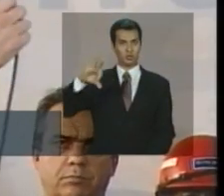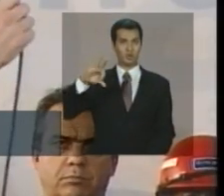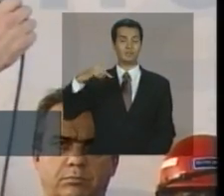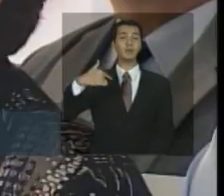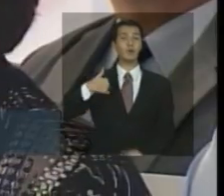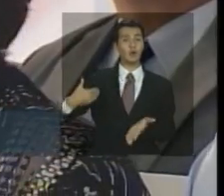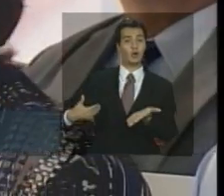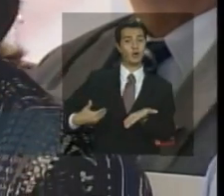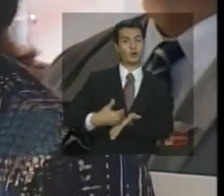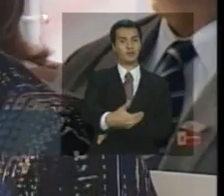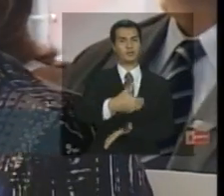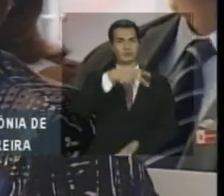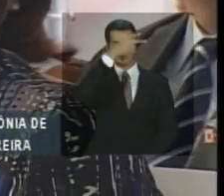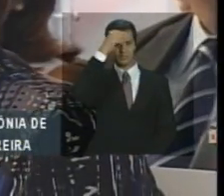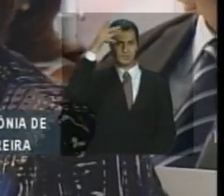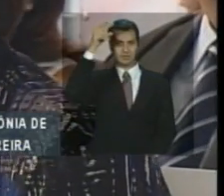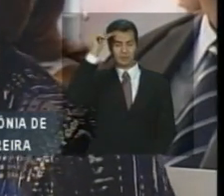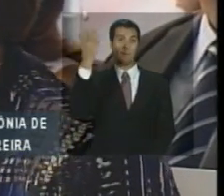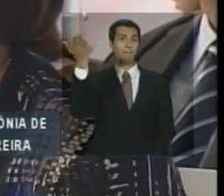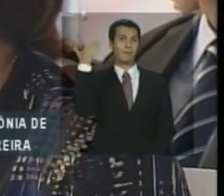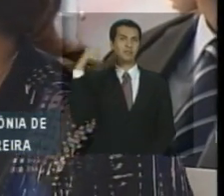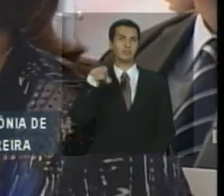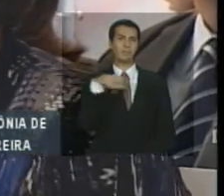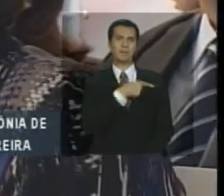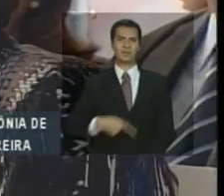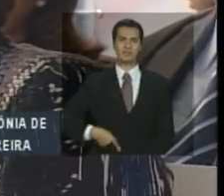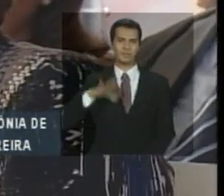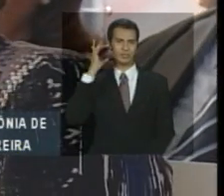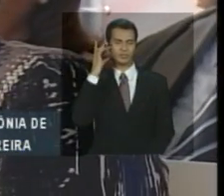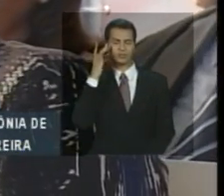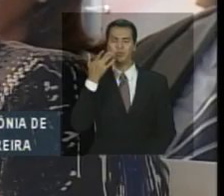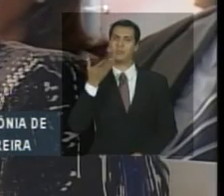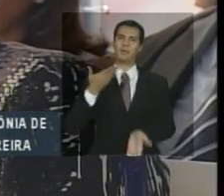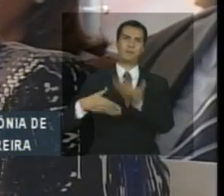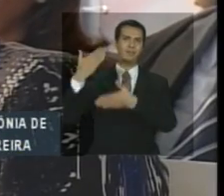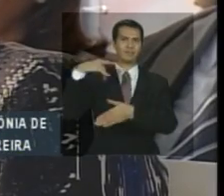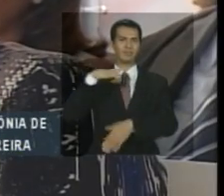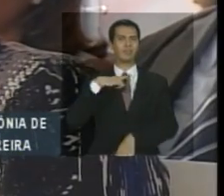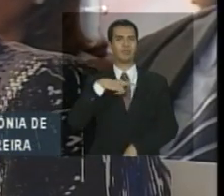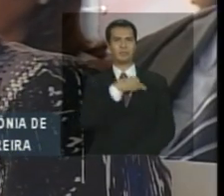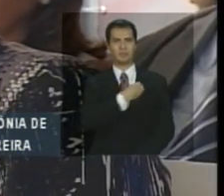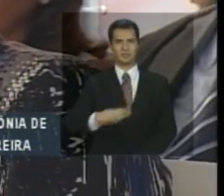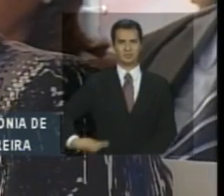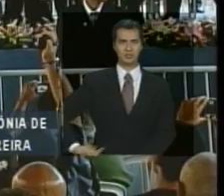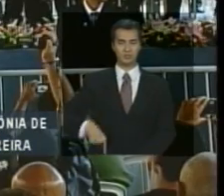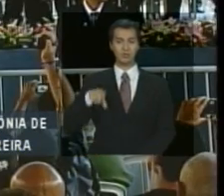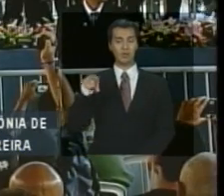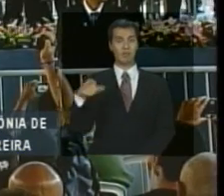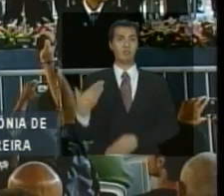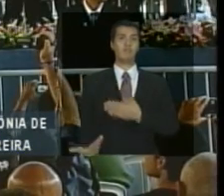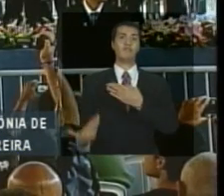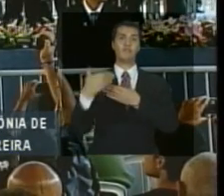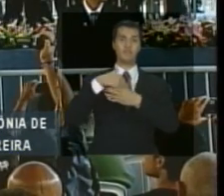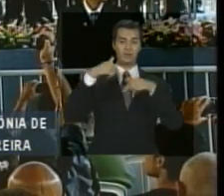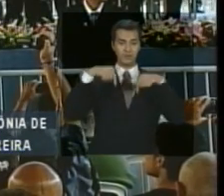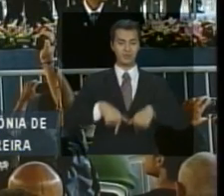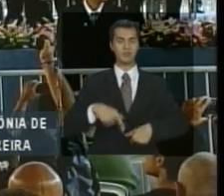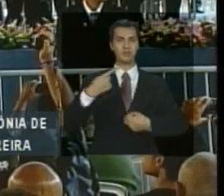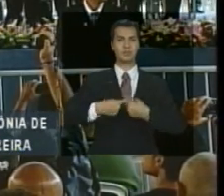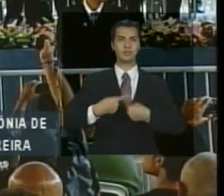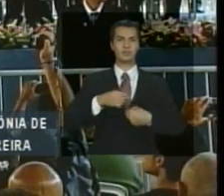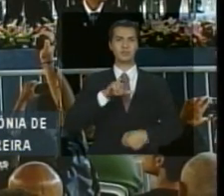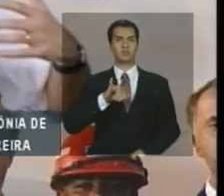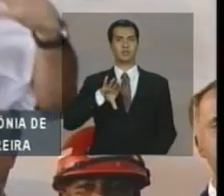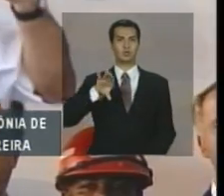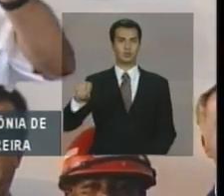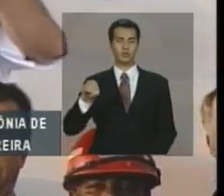a presidenta, ainda ministra-chefe da Casa Civil, me chama, vem tomar um café da manhã comigo aqui no Rio de Janeiro,